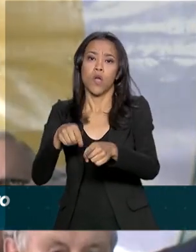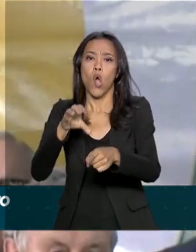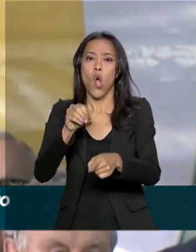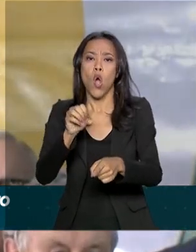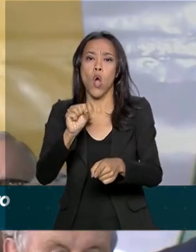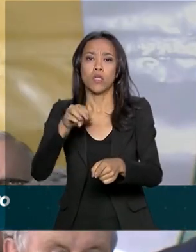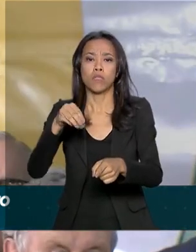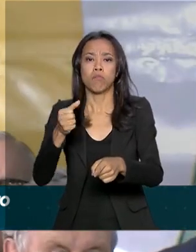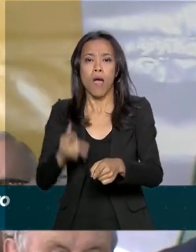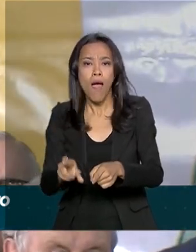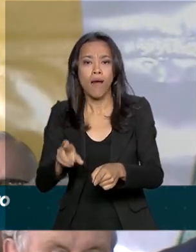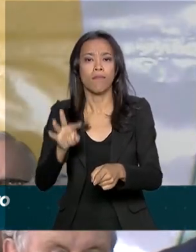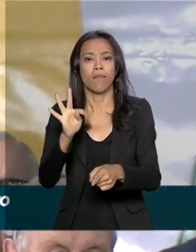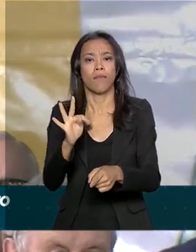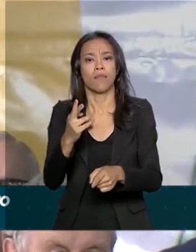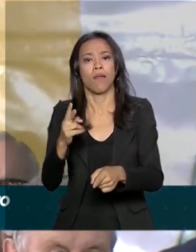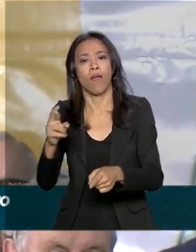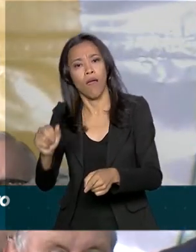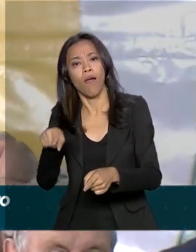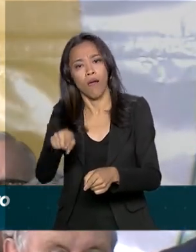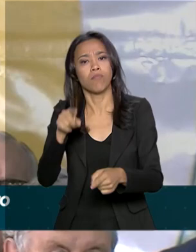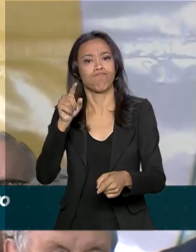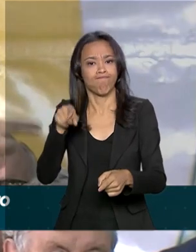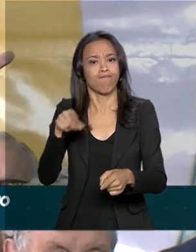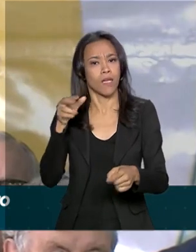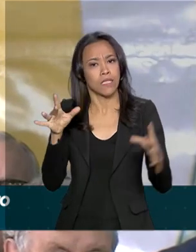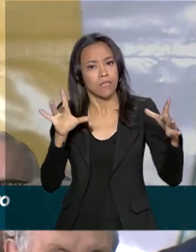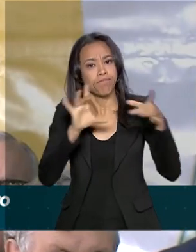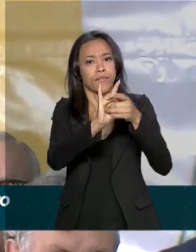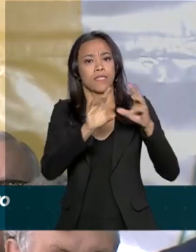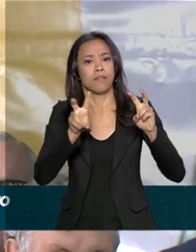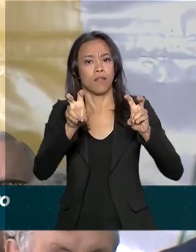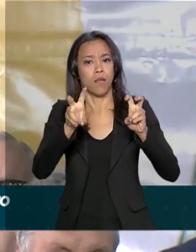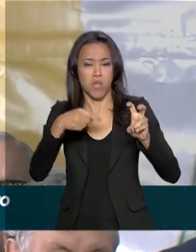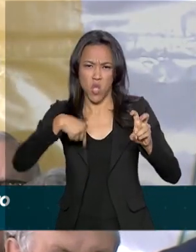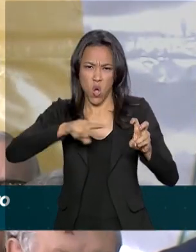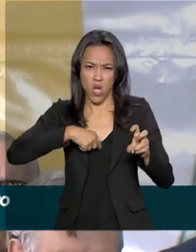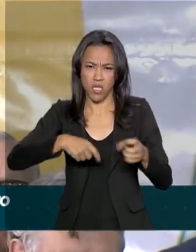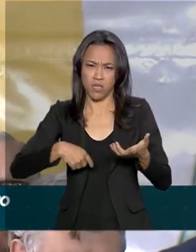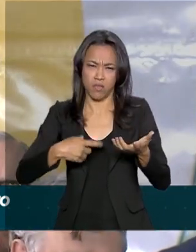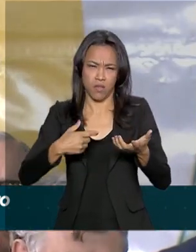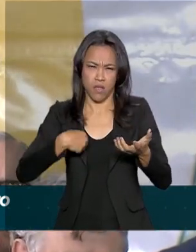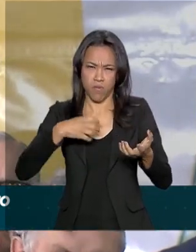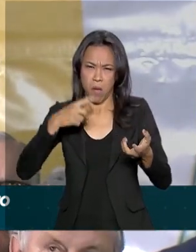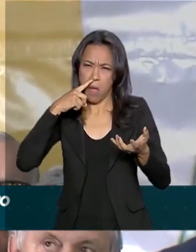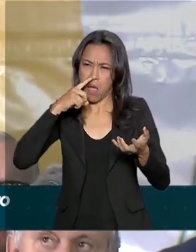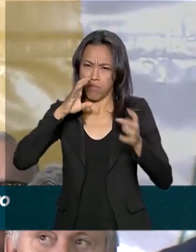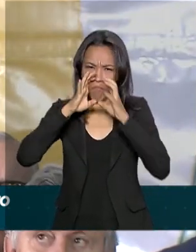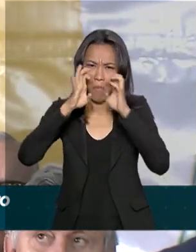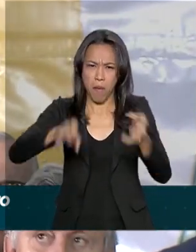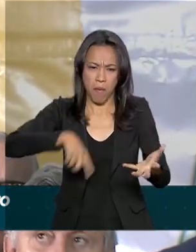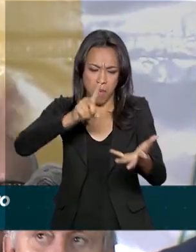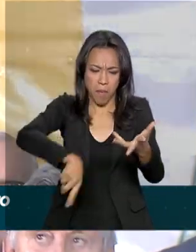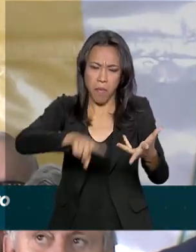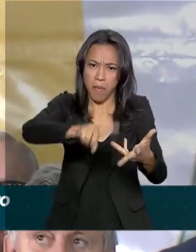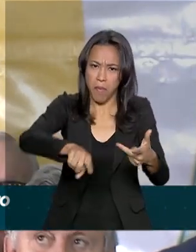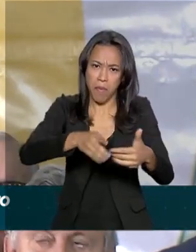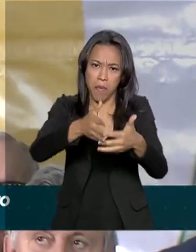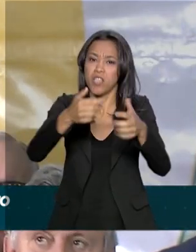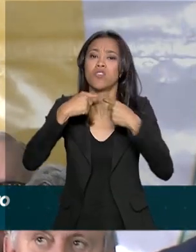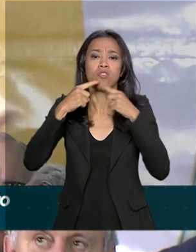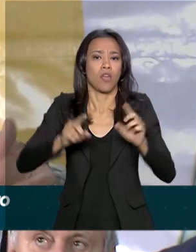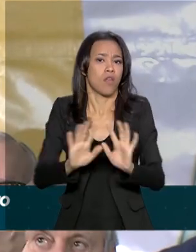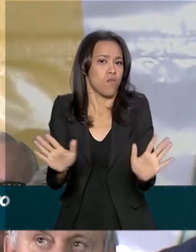questões. Nós não queremos e nem censuraremos ninguém, mas não admitiremos, quer